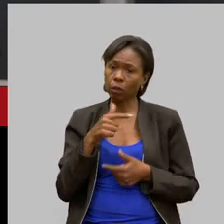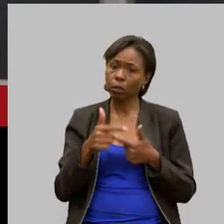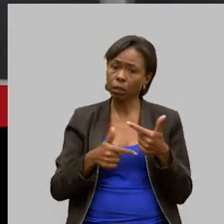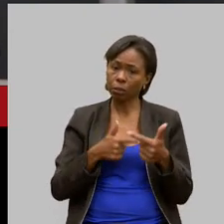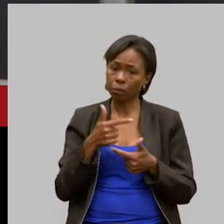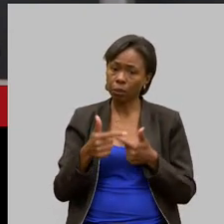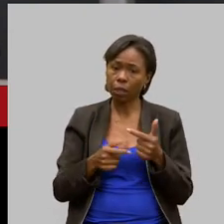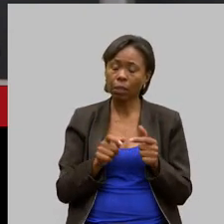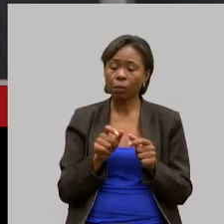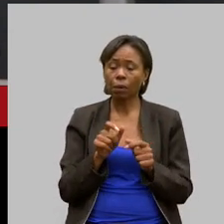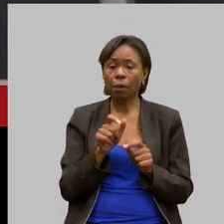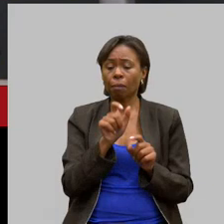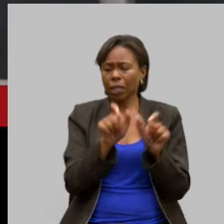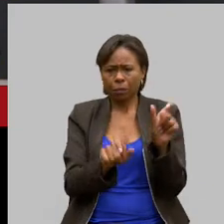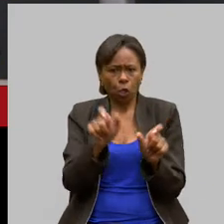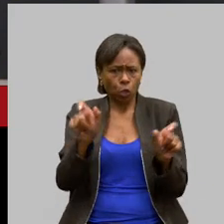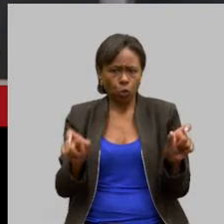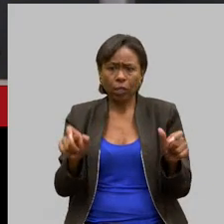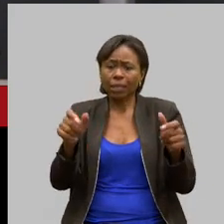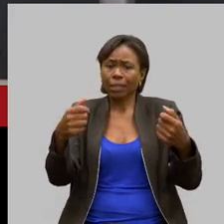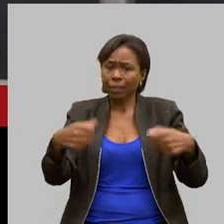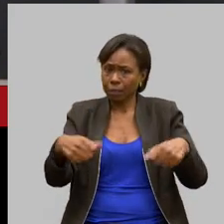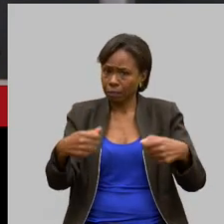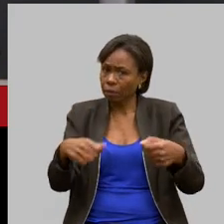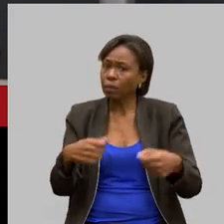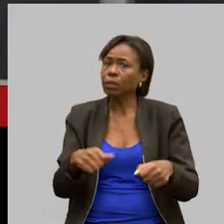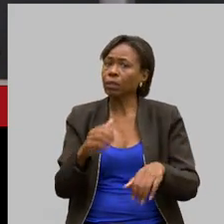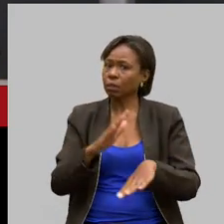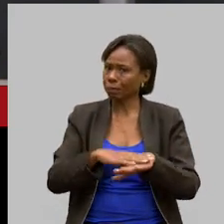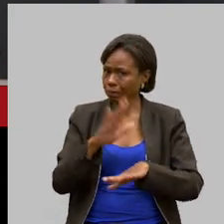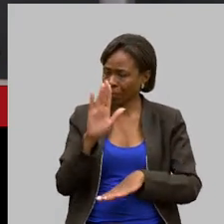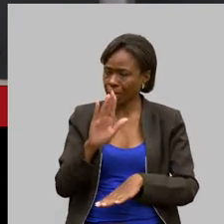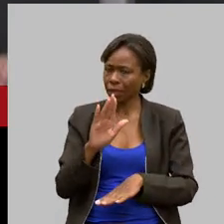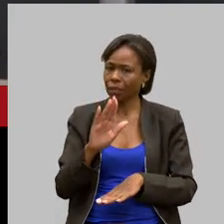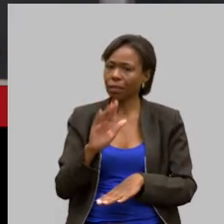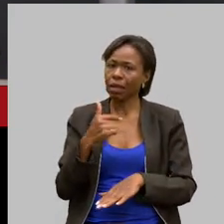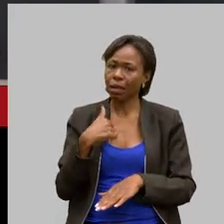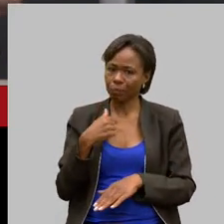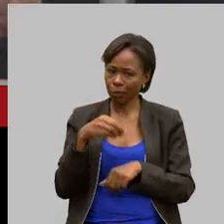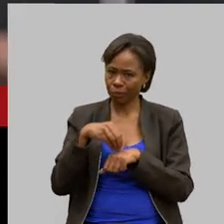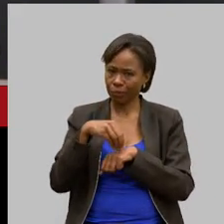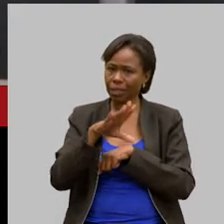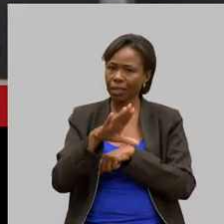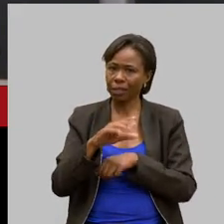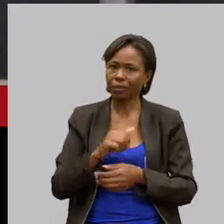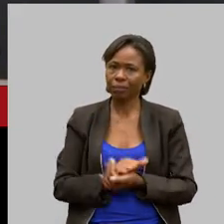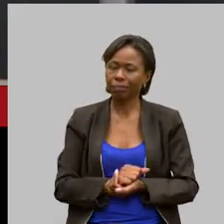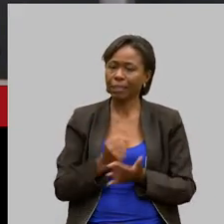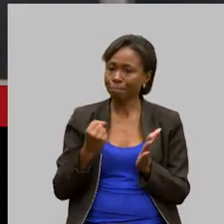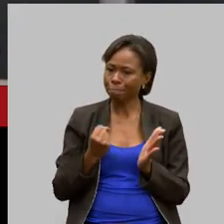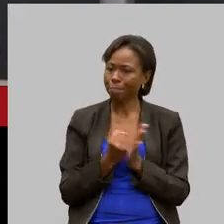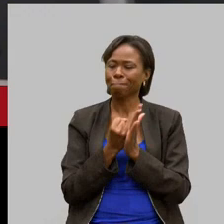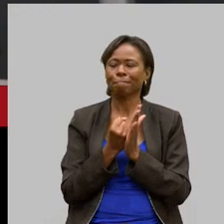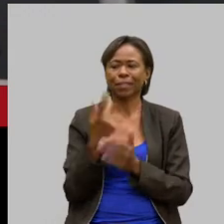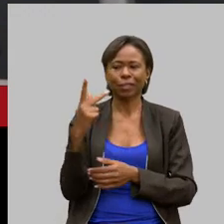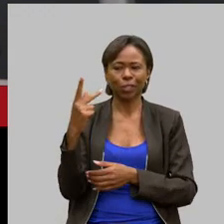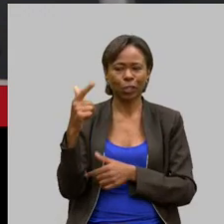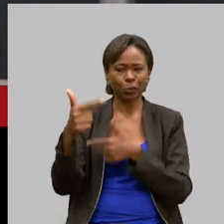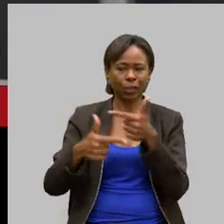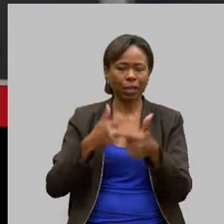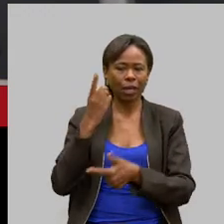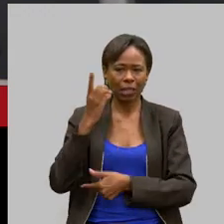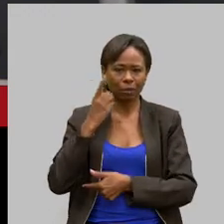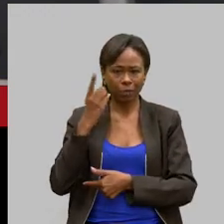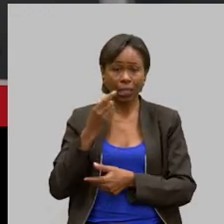tá é esse o meu recado que fique um legado legal dessa gestão e lutar para que a gente continue o nosso trabalho